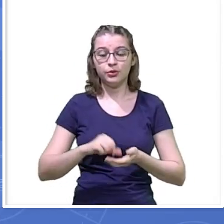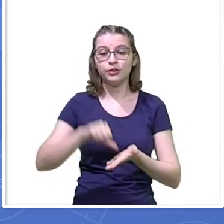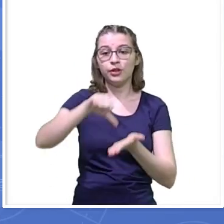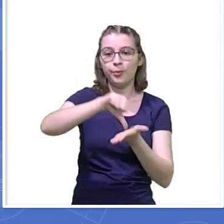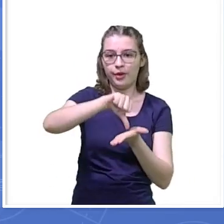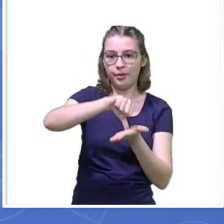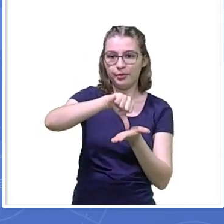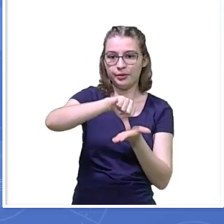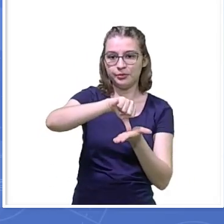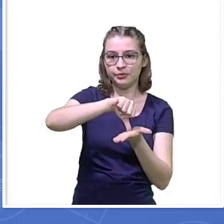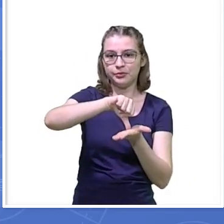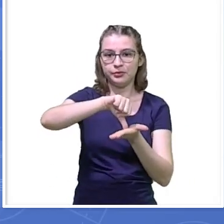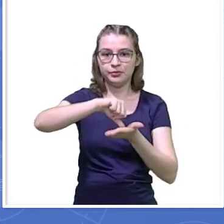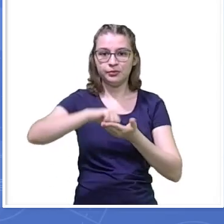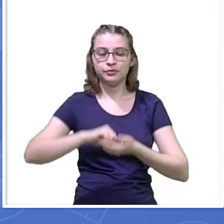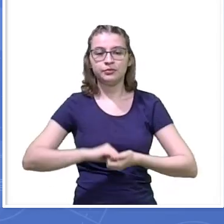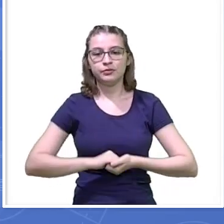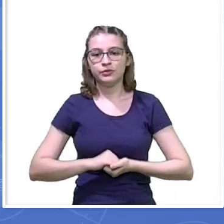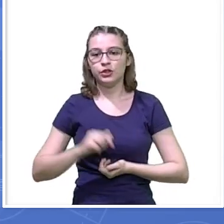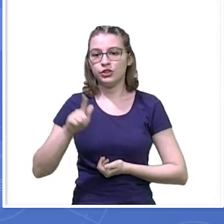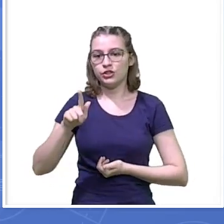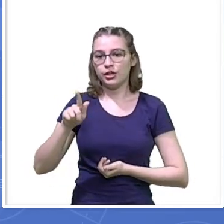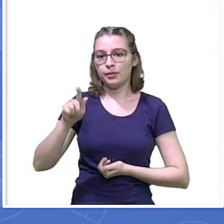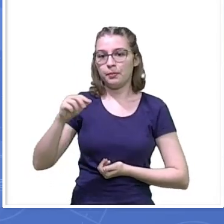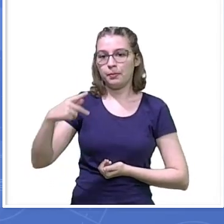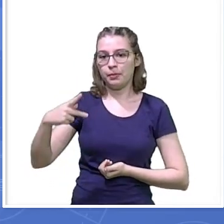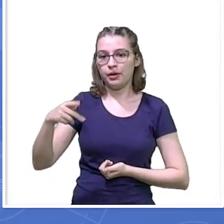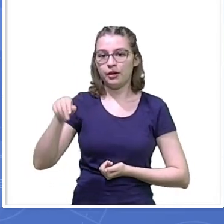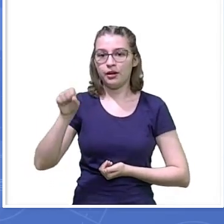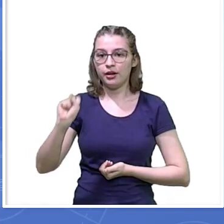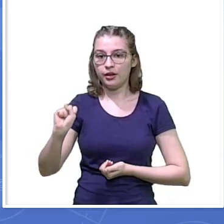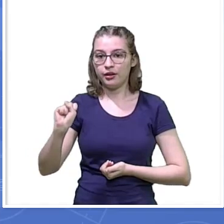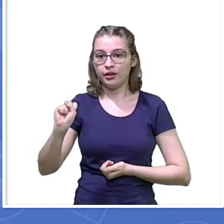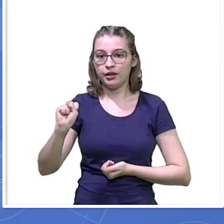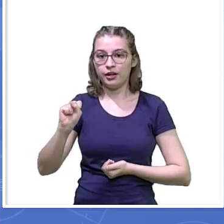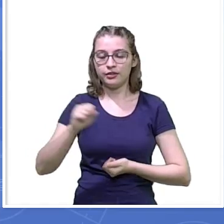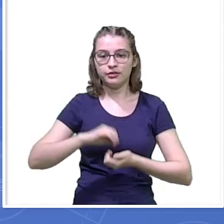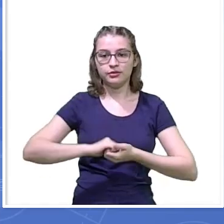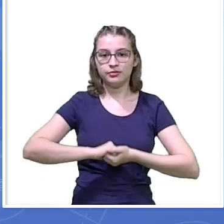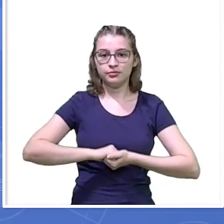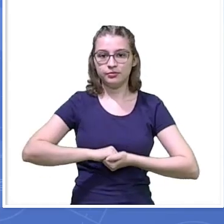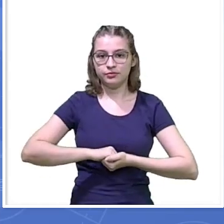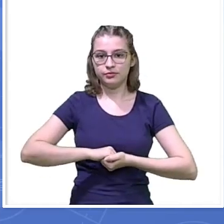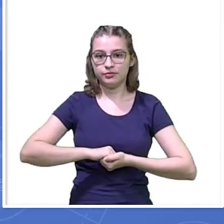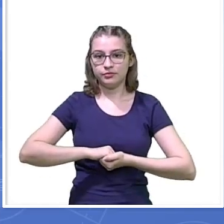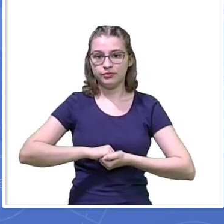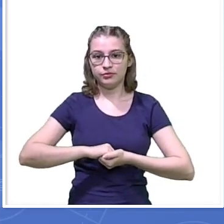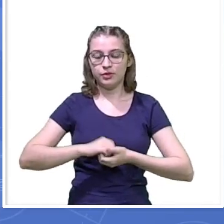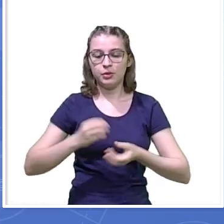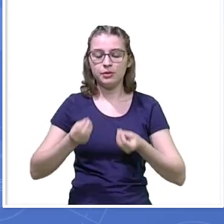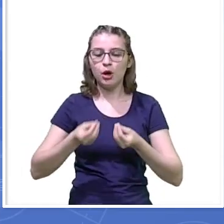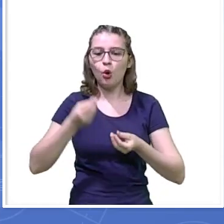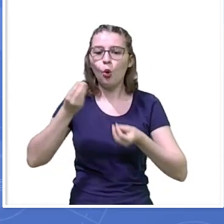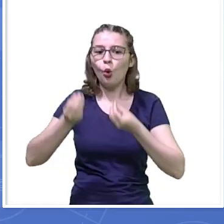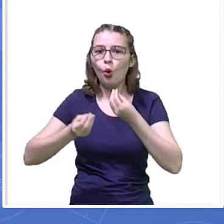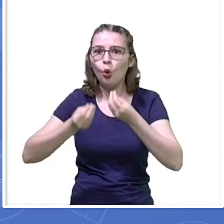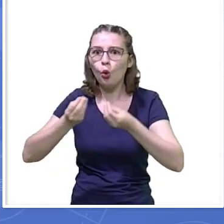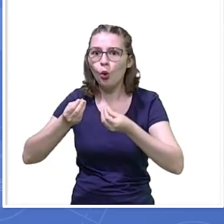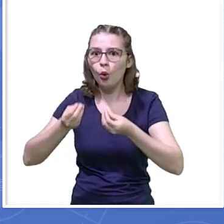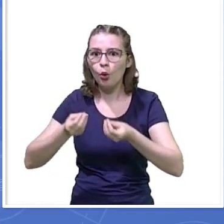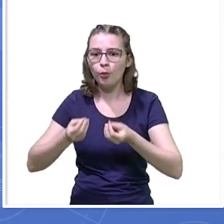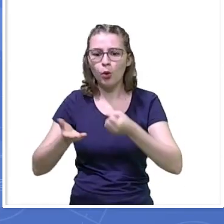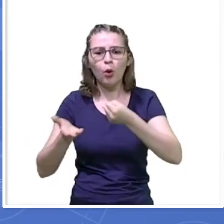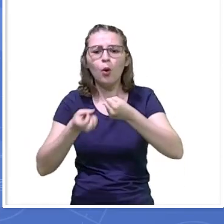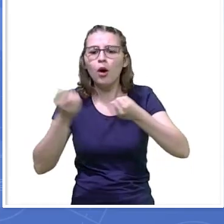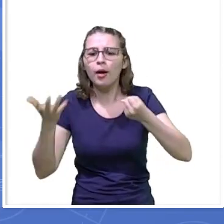baseado, um sistema que já está todo automatizado, inclusive, né? Mas é importante a gente saber de onde esses cálculos automatizados vêm, qual é a